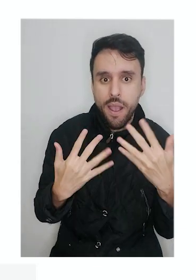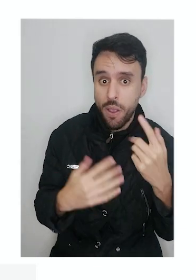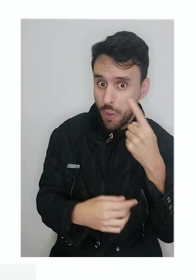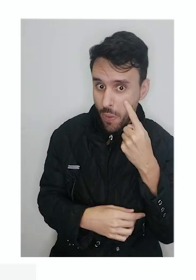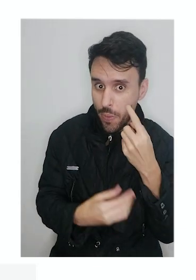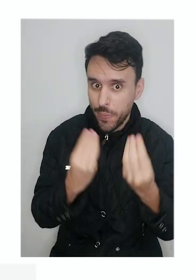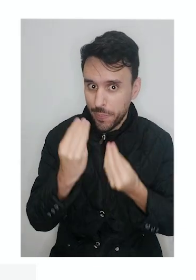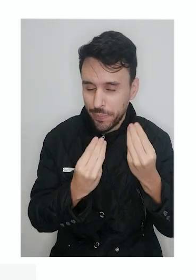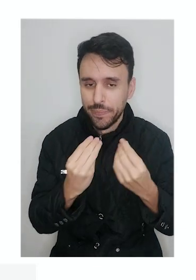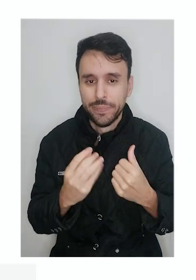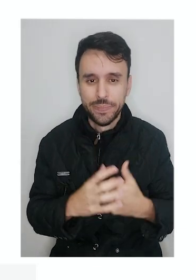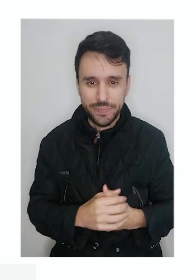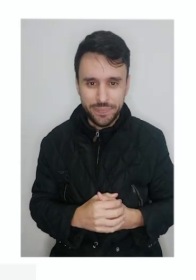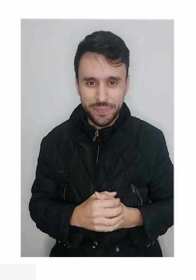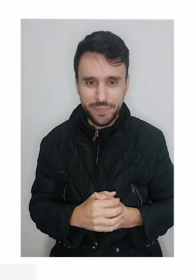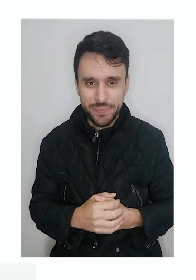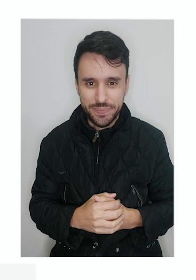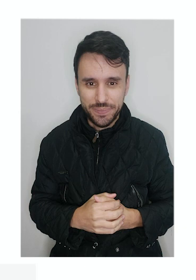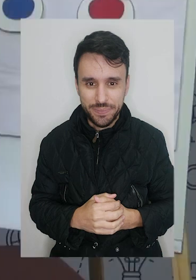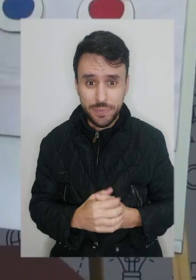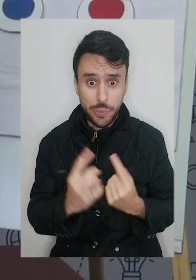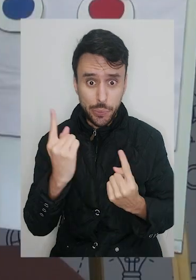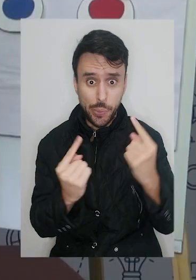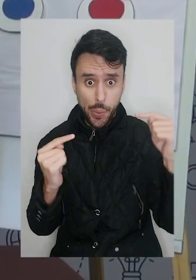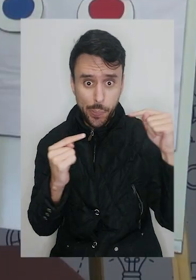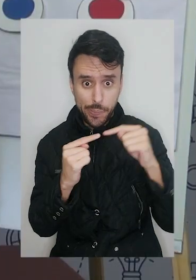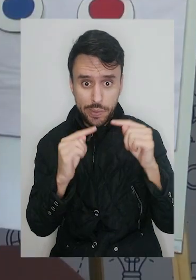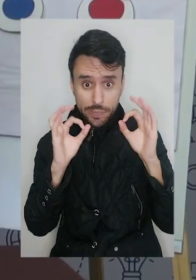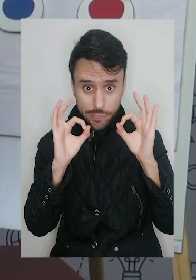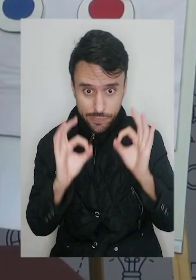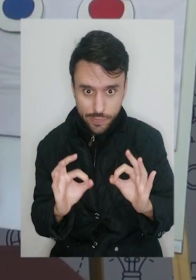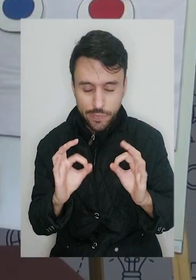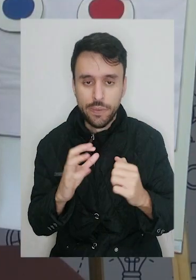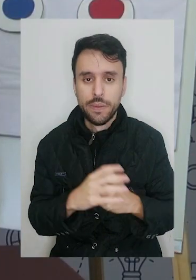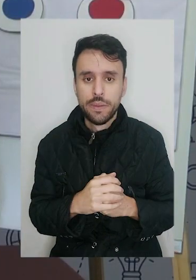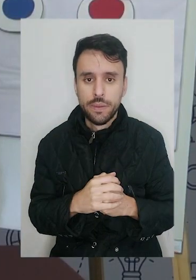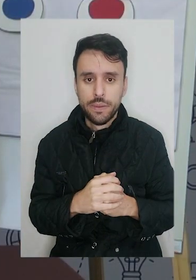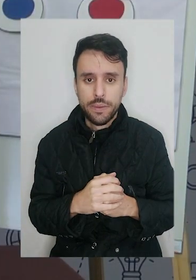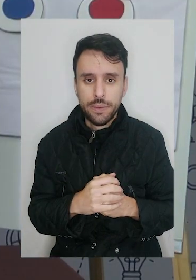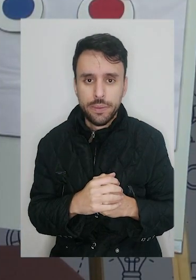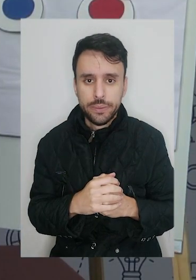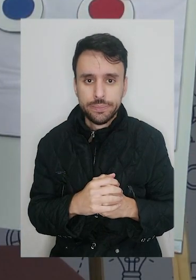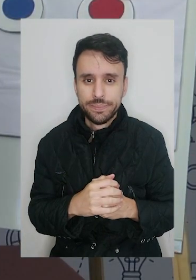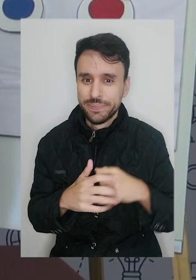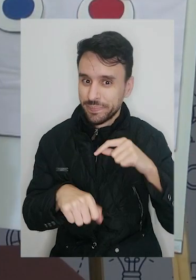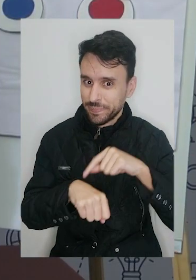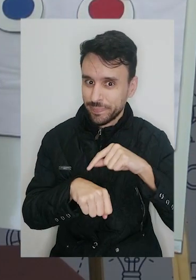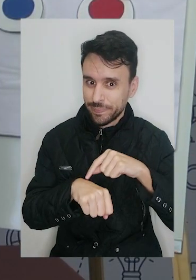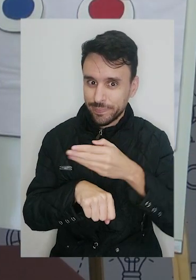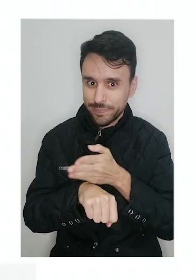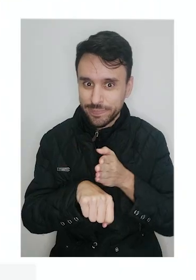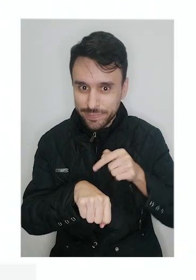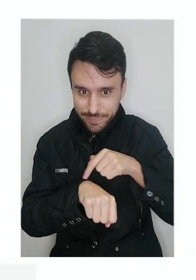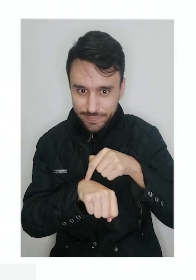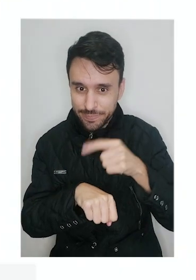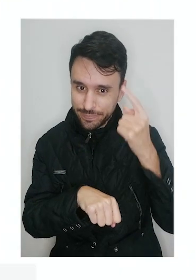atenção, este é para o calor. Veja qual estudante está vestido para o calor. Vou dar um tempinho para você